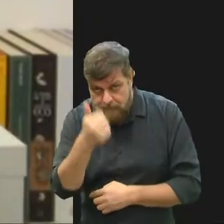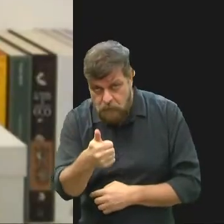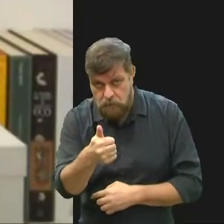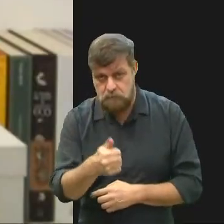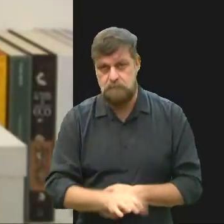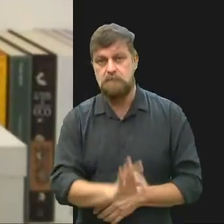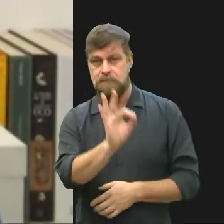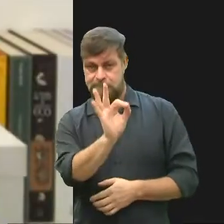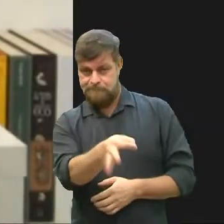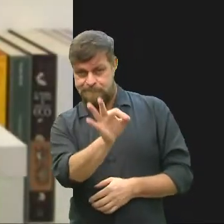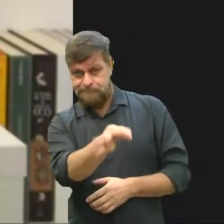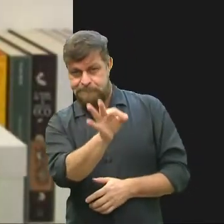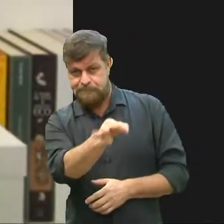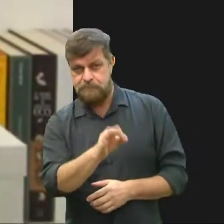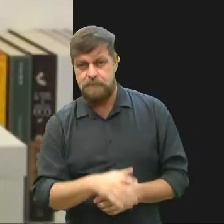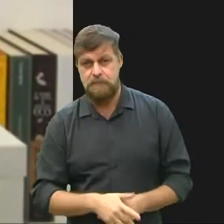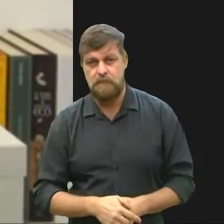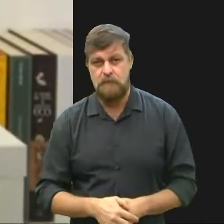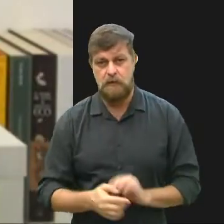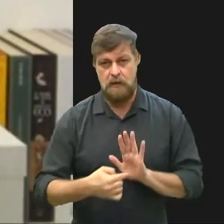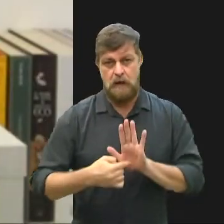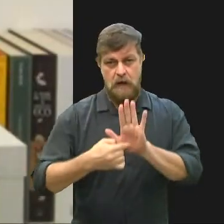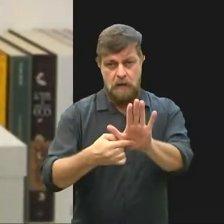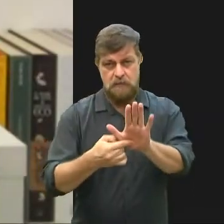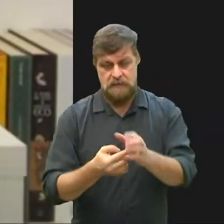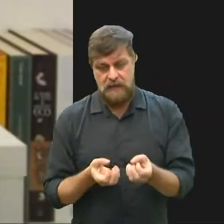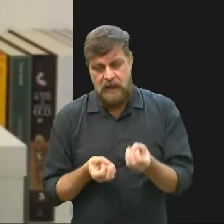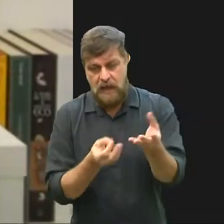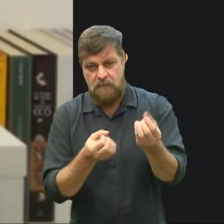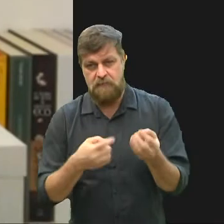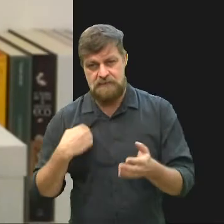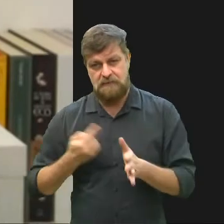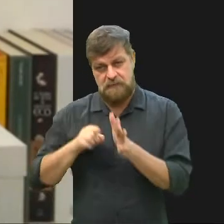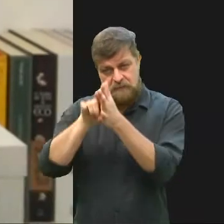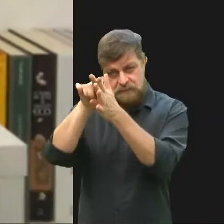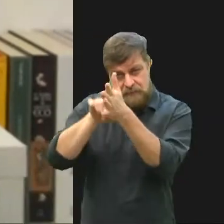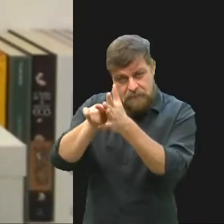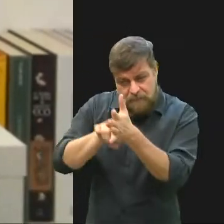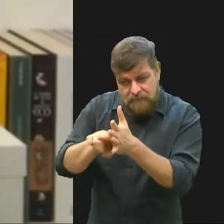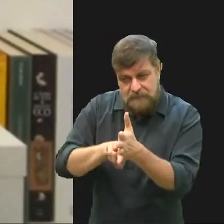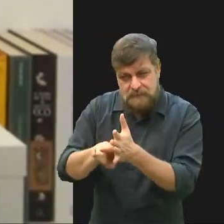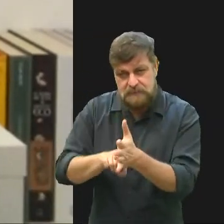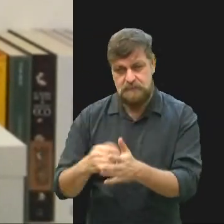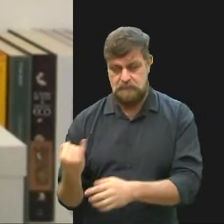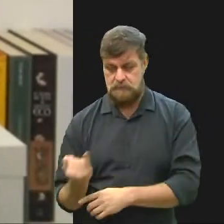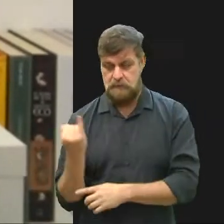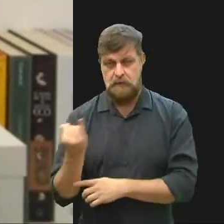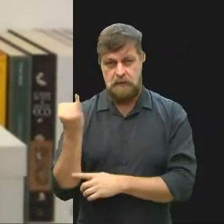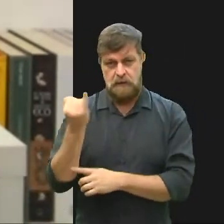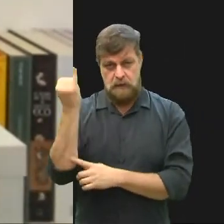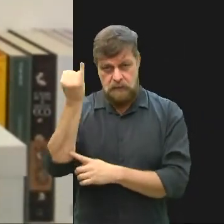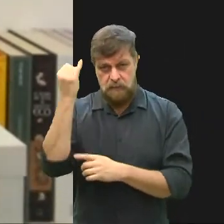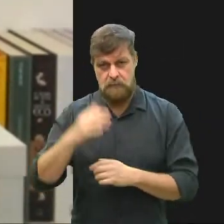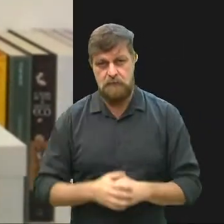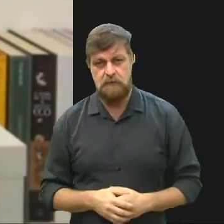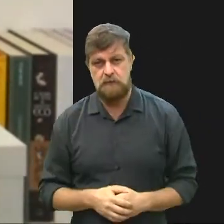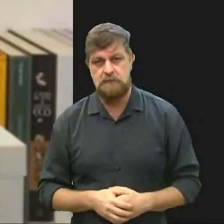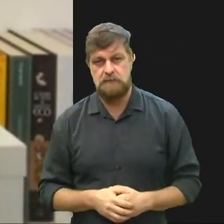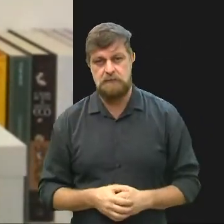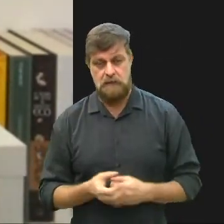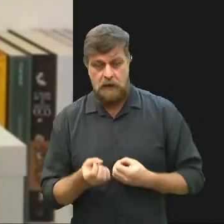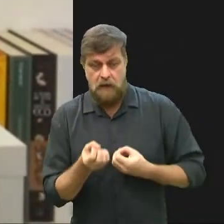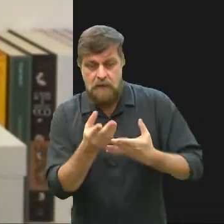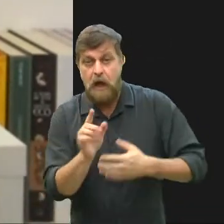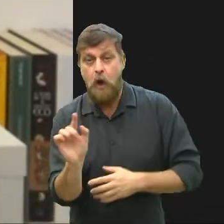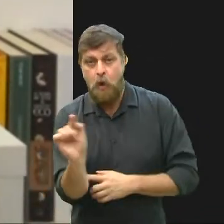Sim, com certeza. Vou citar também os dados da nossa pesquisa, né? Que é importante relatar